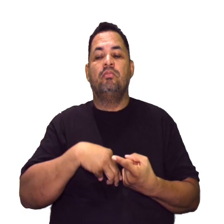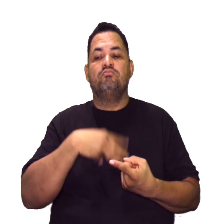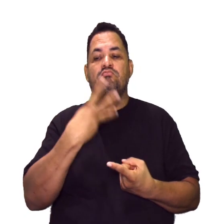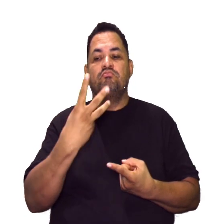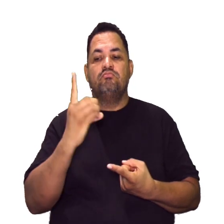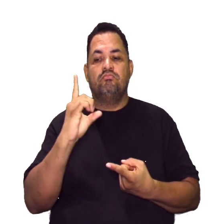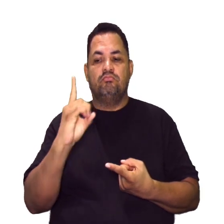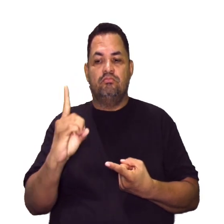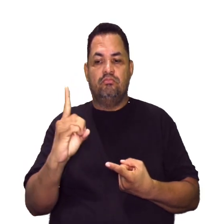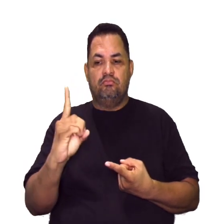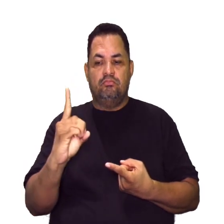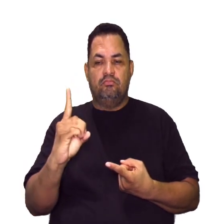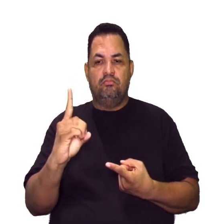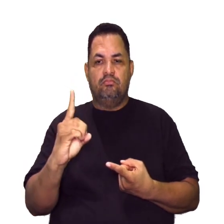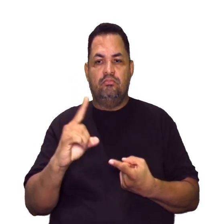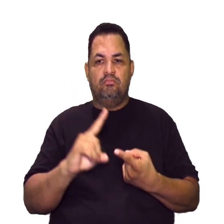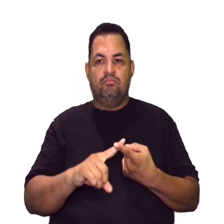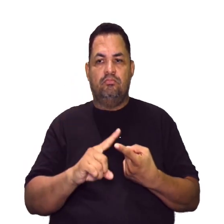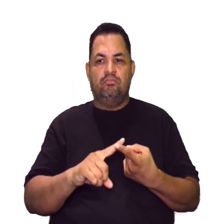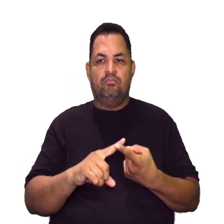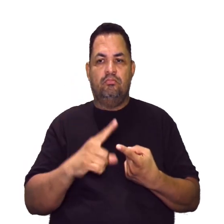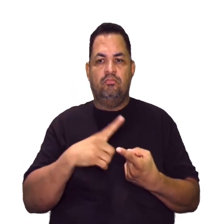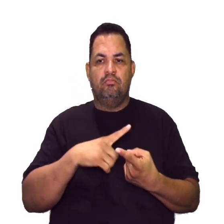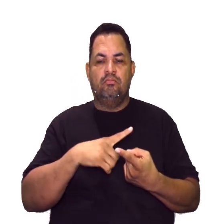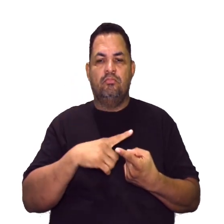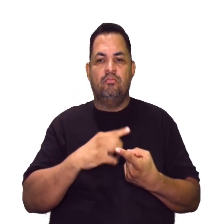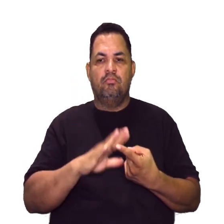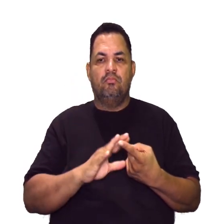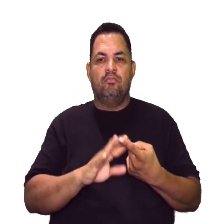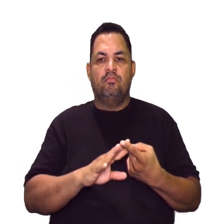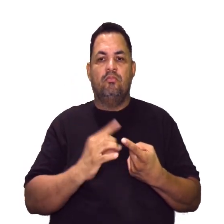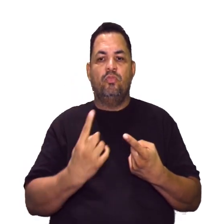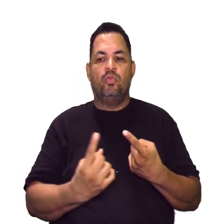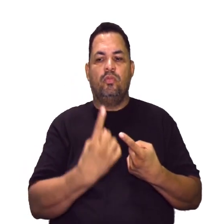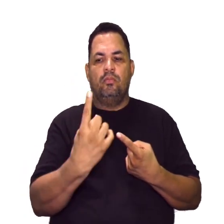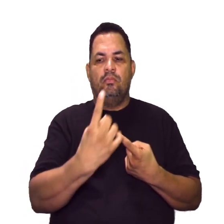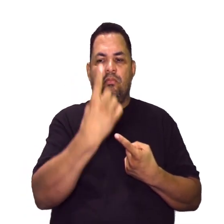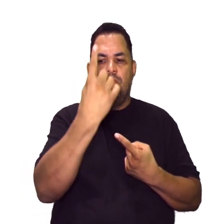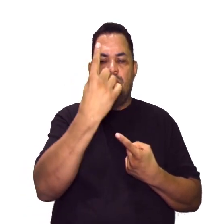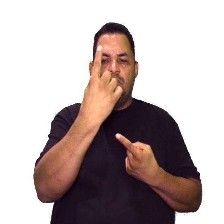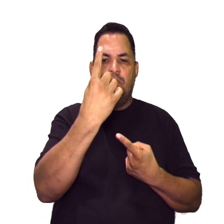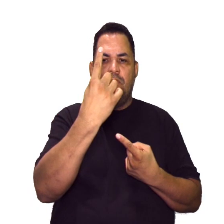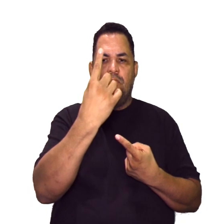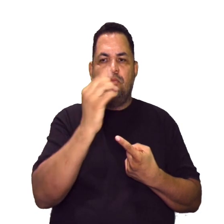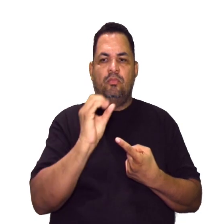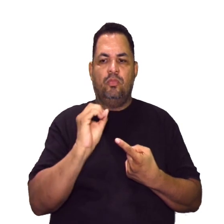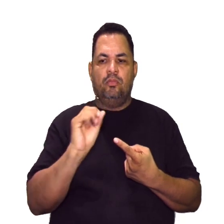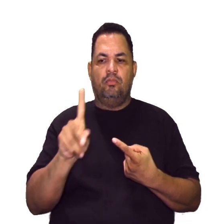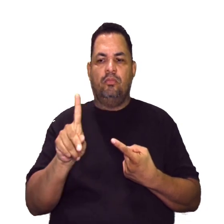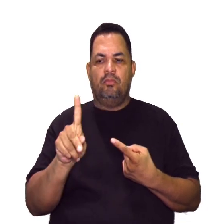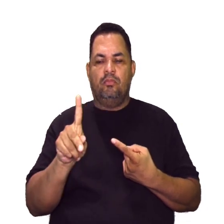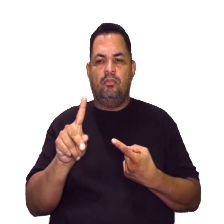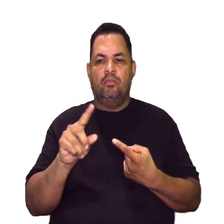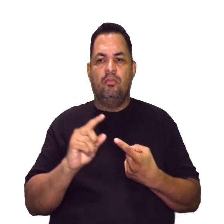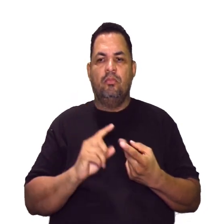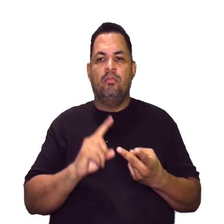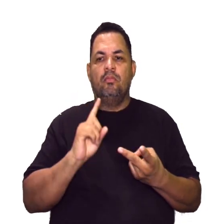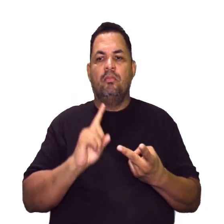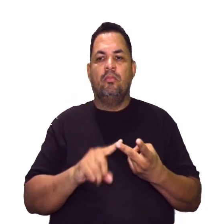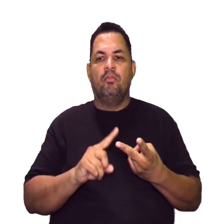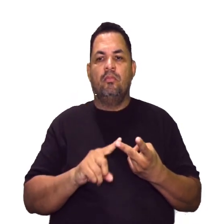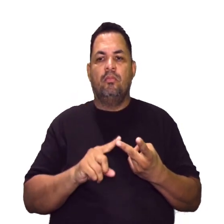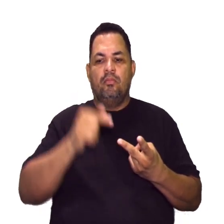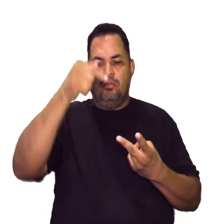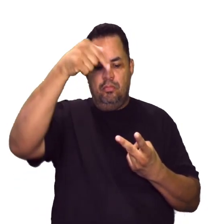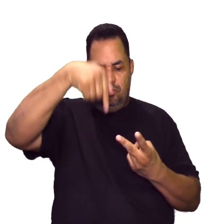3 dimensões? As 3 dimensões enviam a altura, ok?